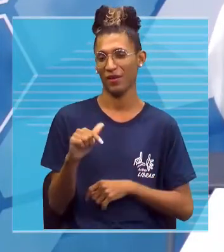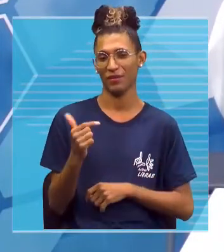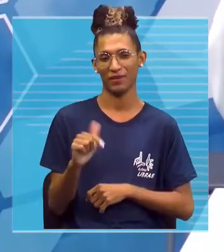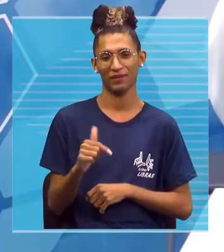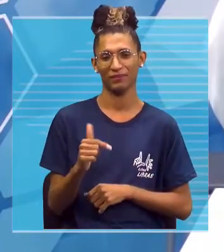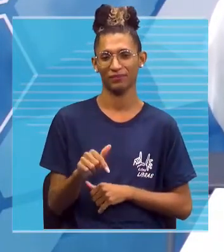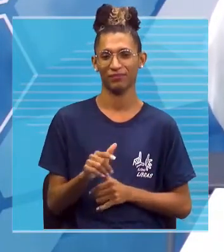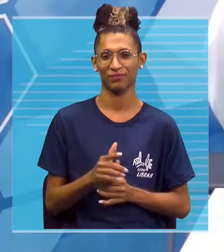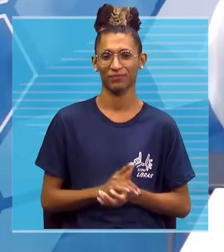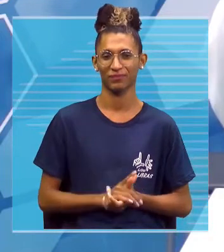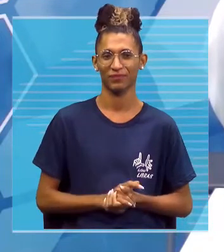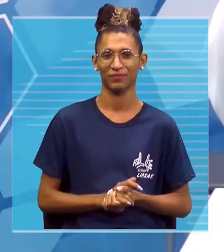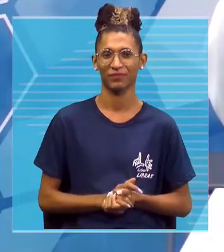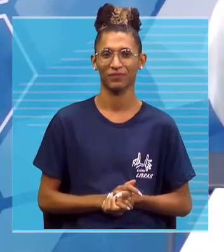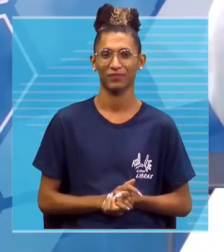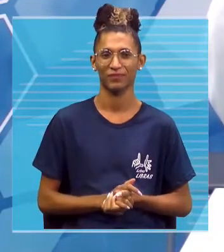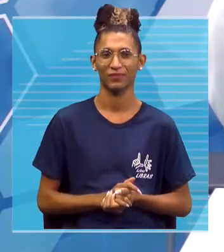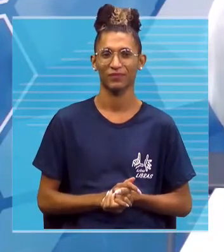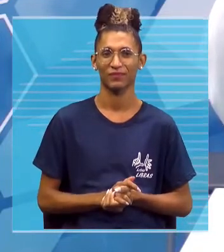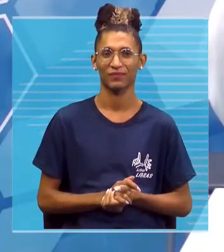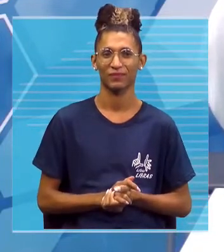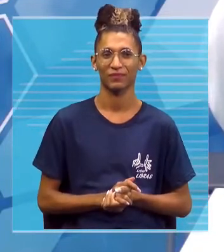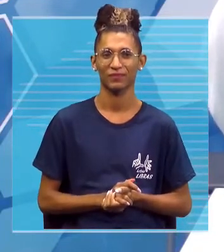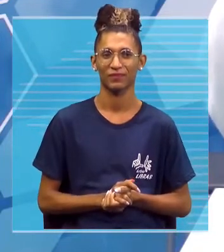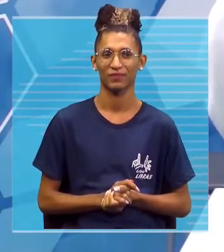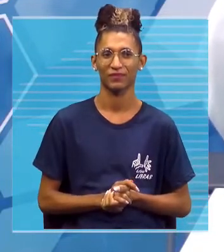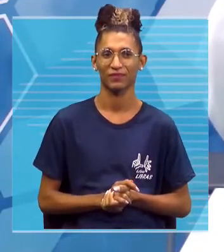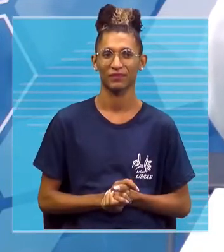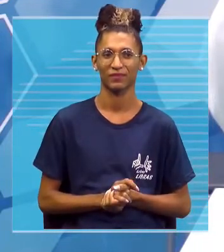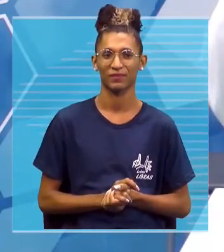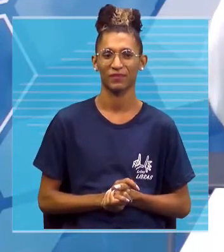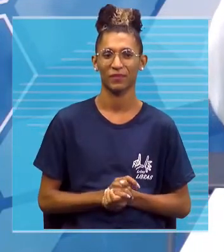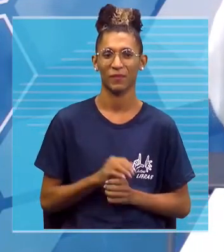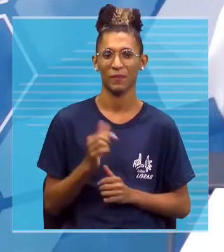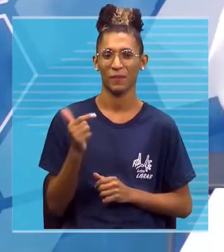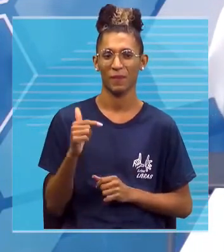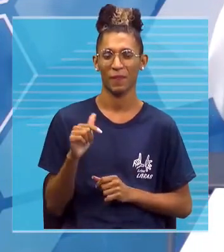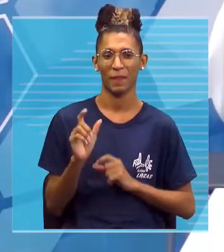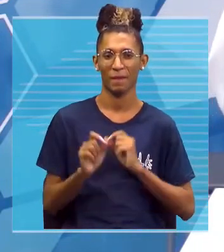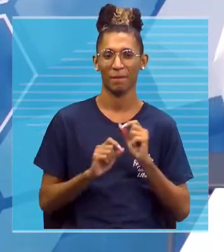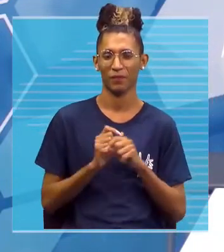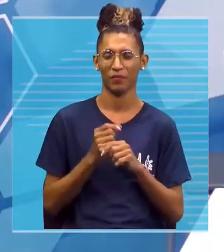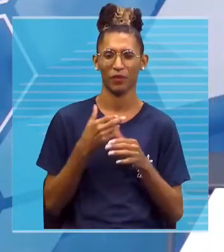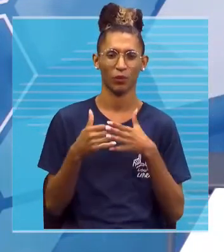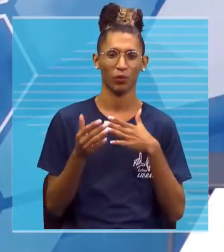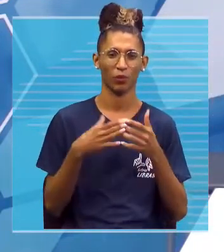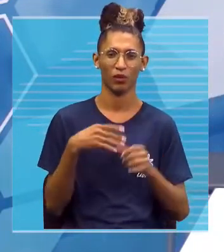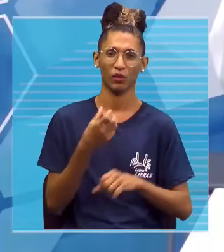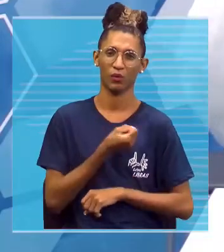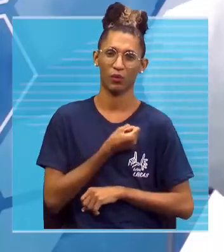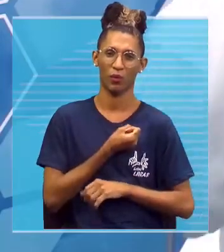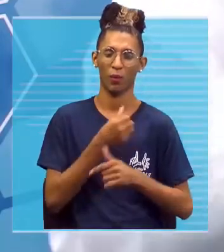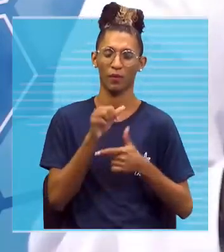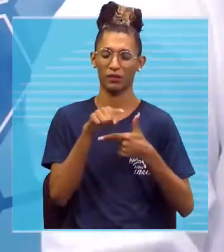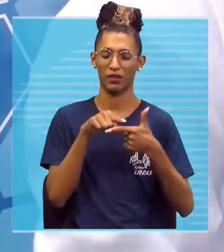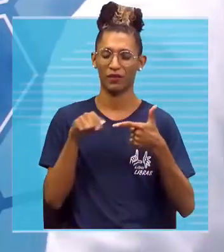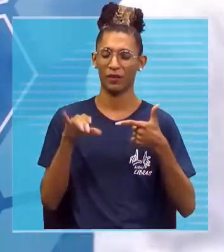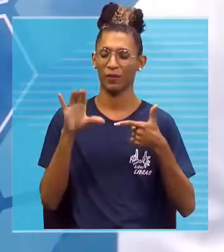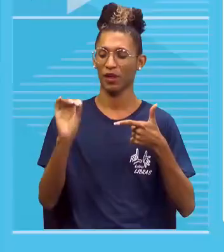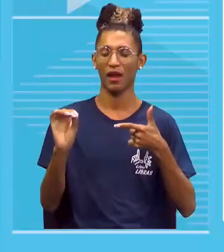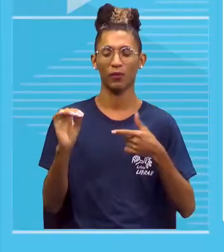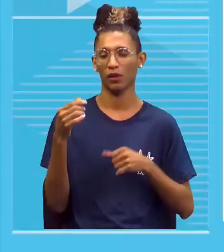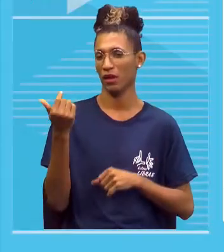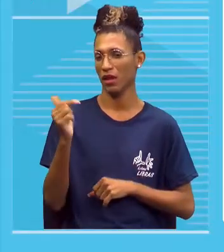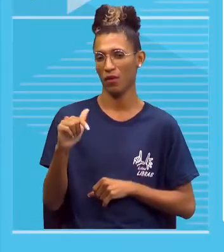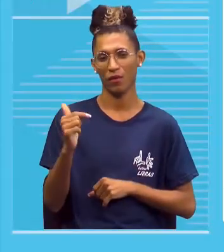das é se você fizer na calculadora não tem como eu dividir qualquer número por zero Tá